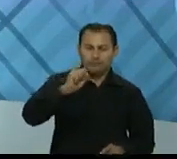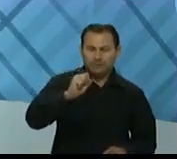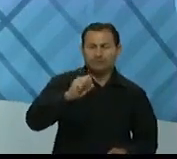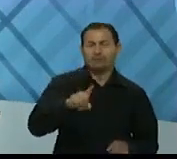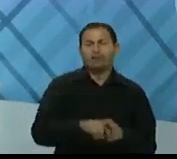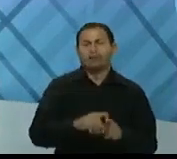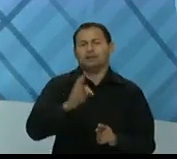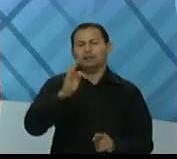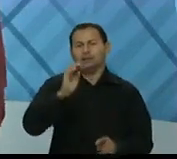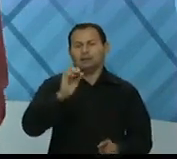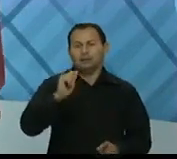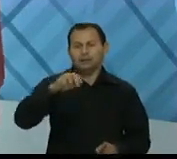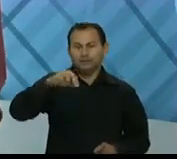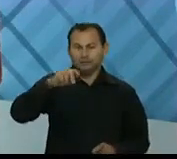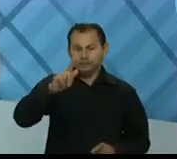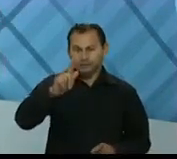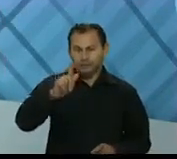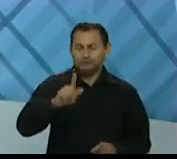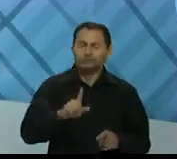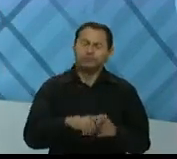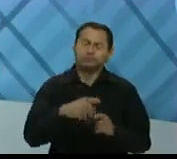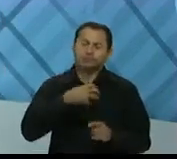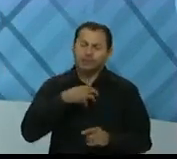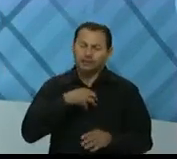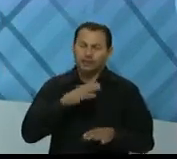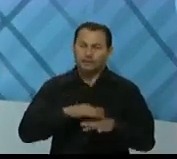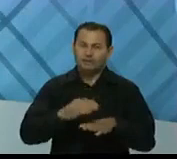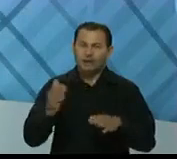particularidades delas, as especificidades, de modo